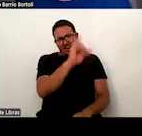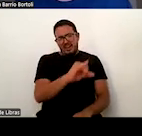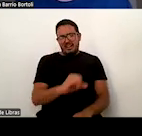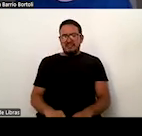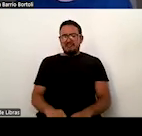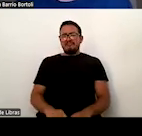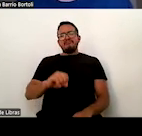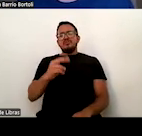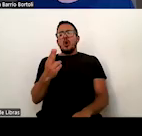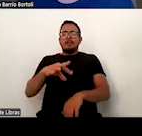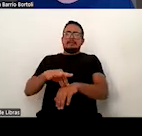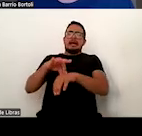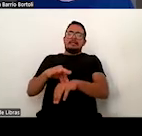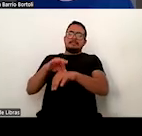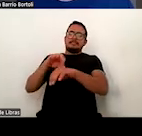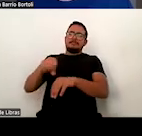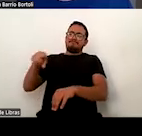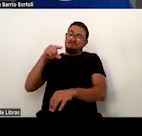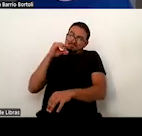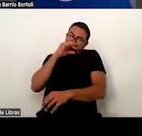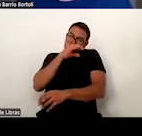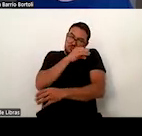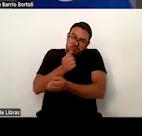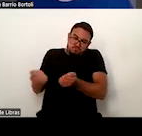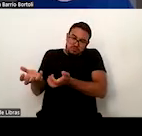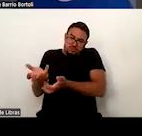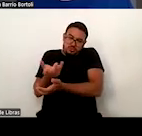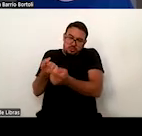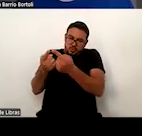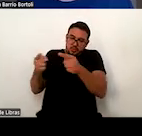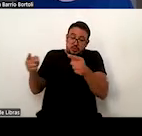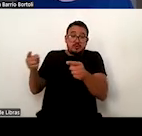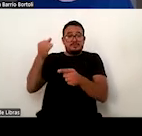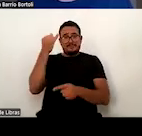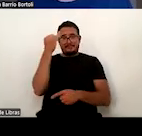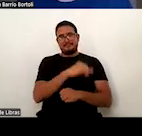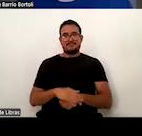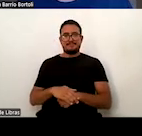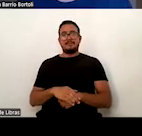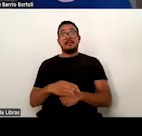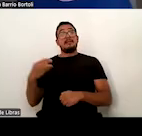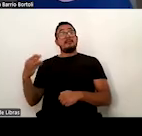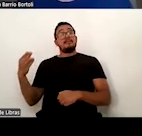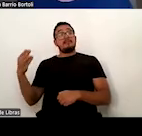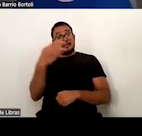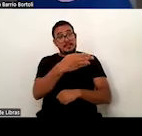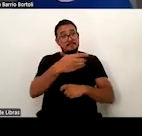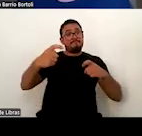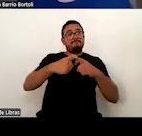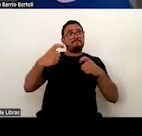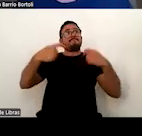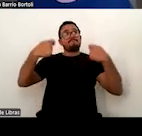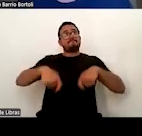fumaça em altas temperaturas. O acompanhamento médico também, e até mesmo multiprofissional, como a ajuda de